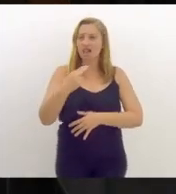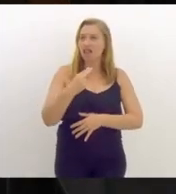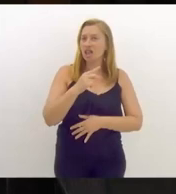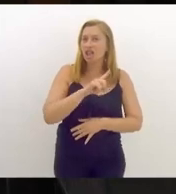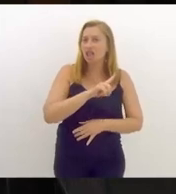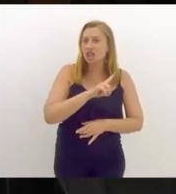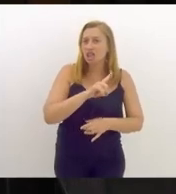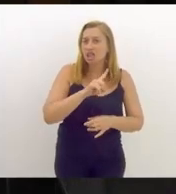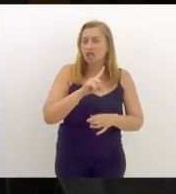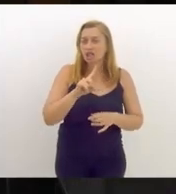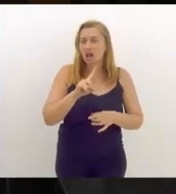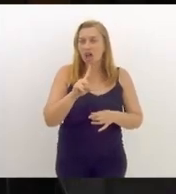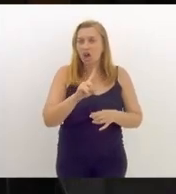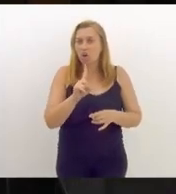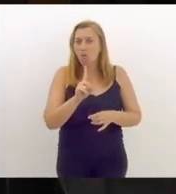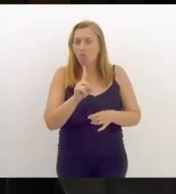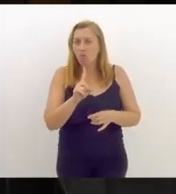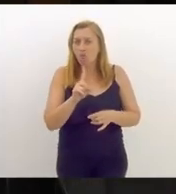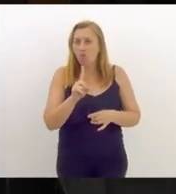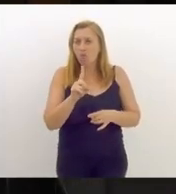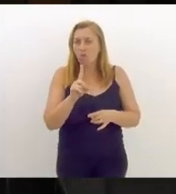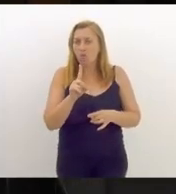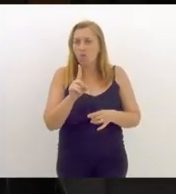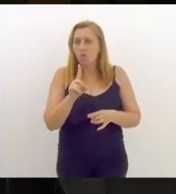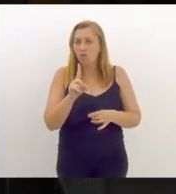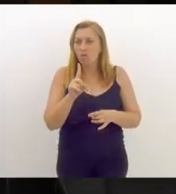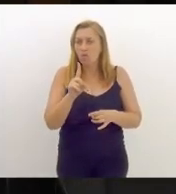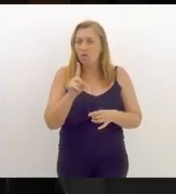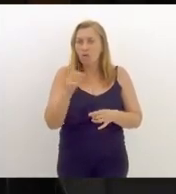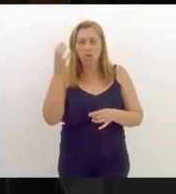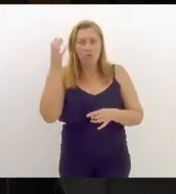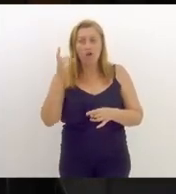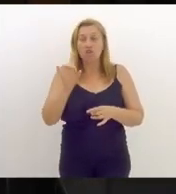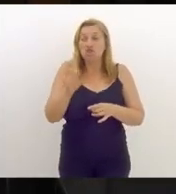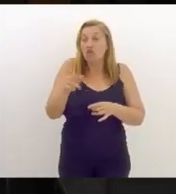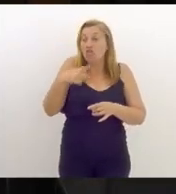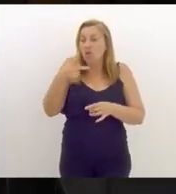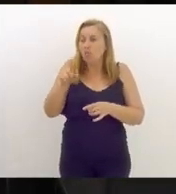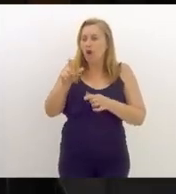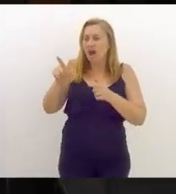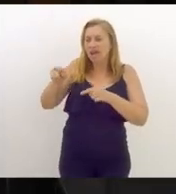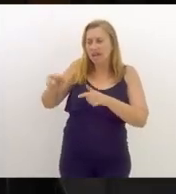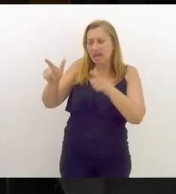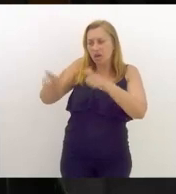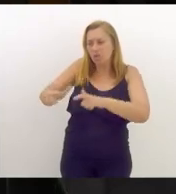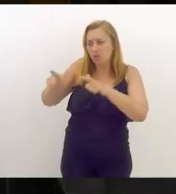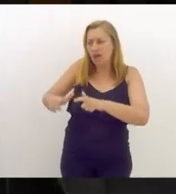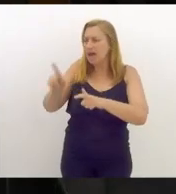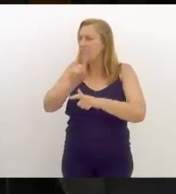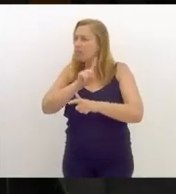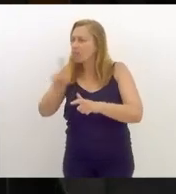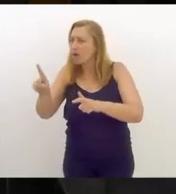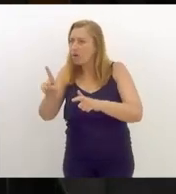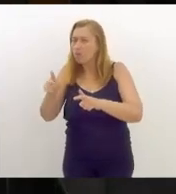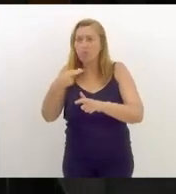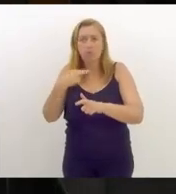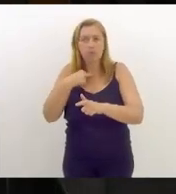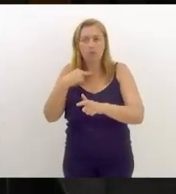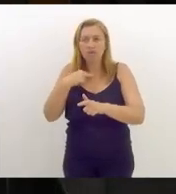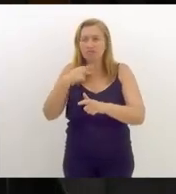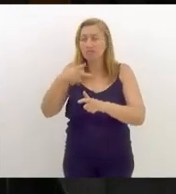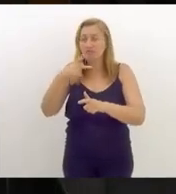descondenou apenas disse que ali não era o foro apropriado foram de Curitiba do Paraná e mandou